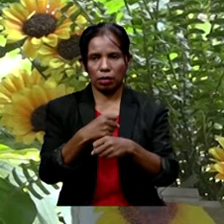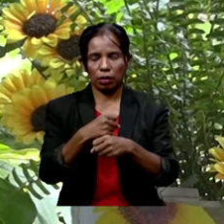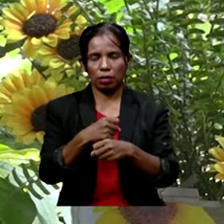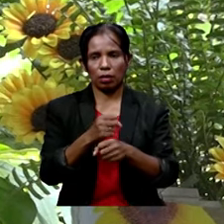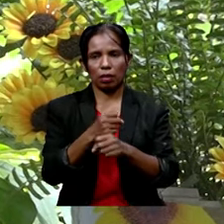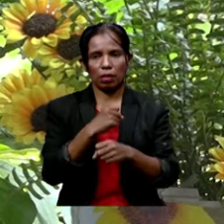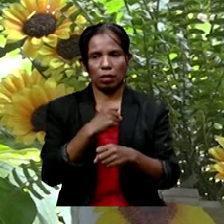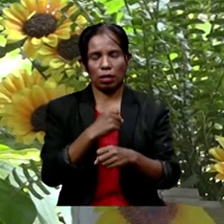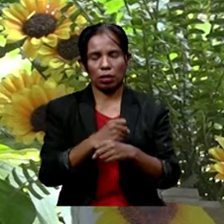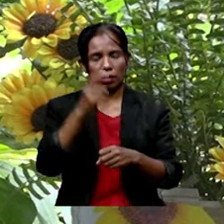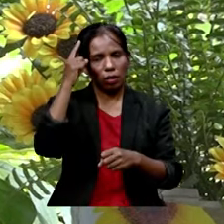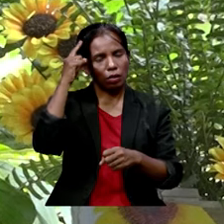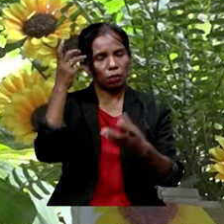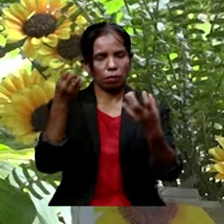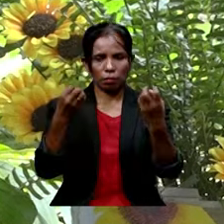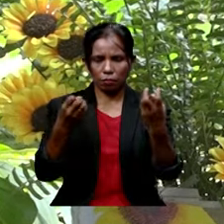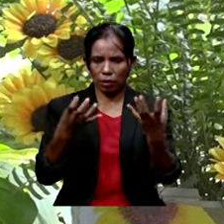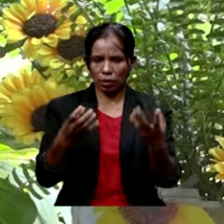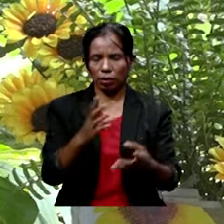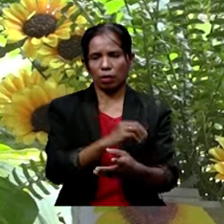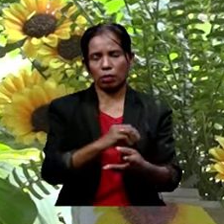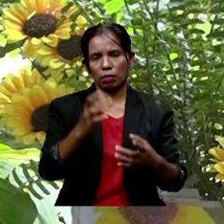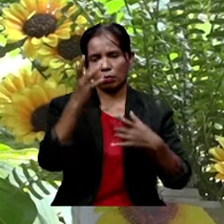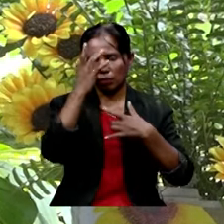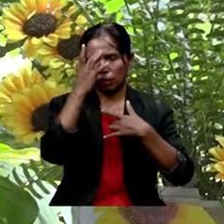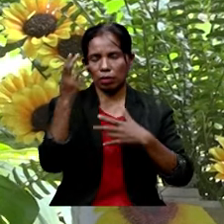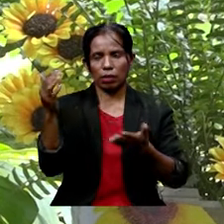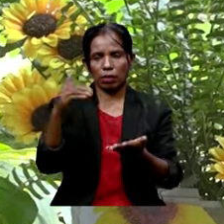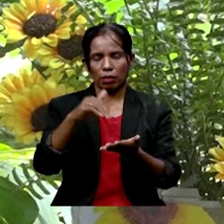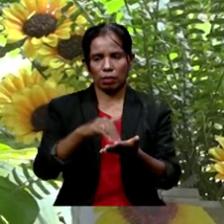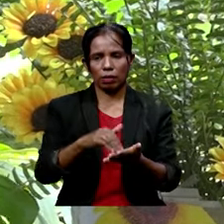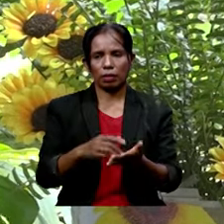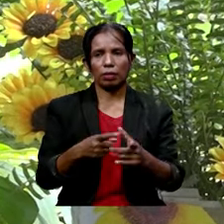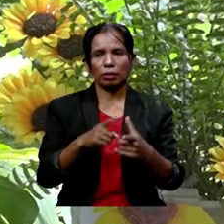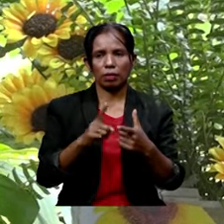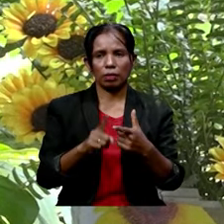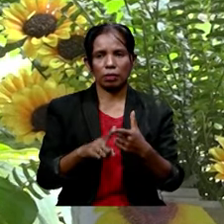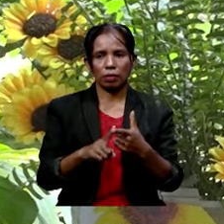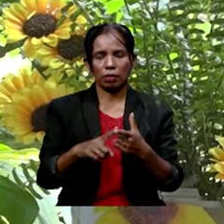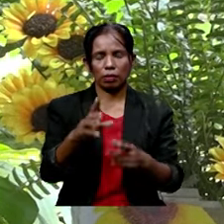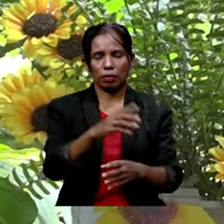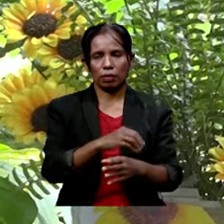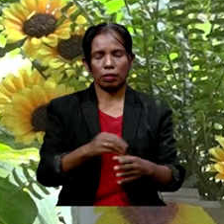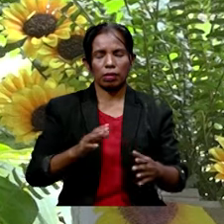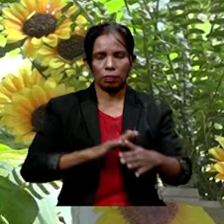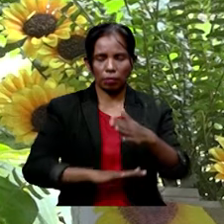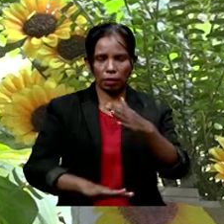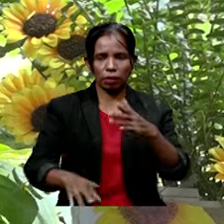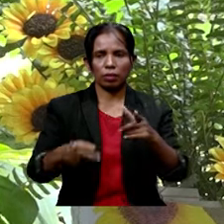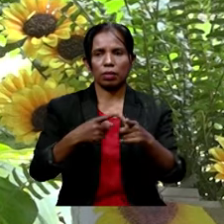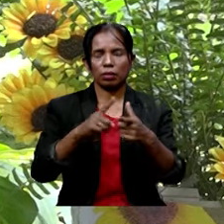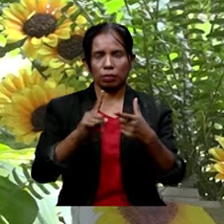pós-parto, psicosa, depressão ia isim rua, depois depressão pós-parto, e cus